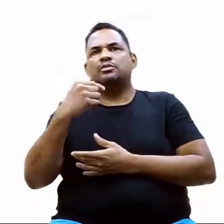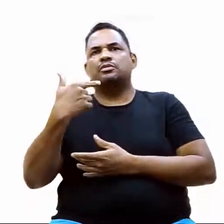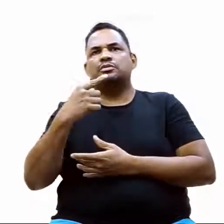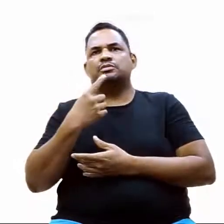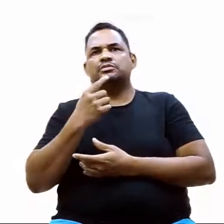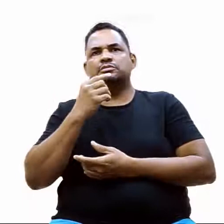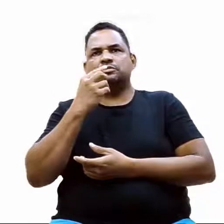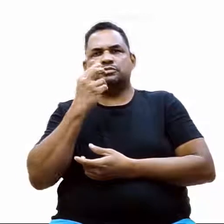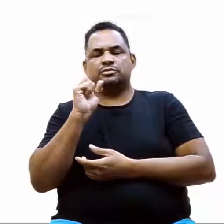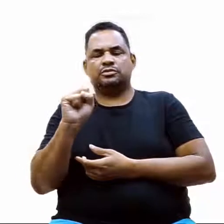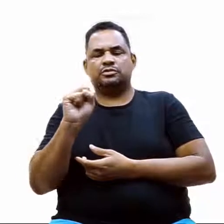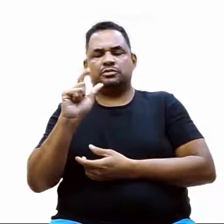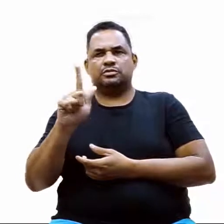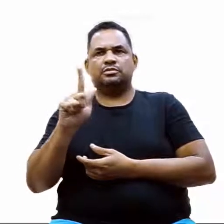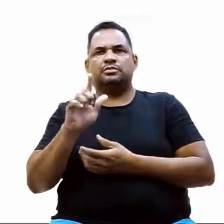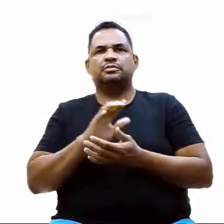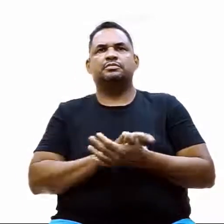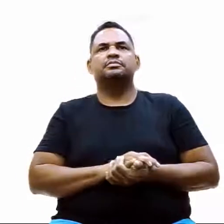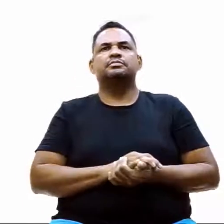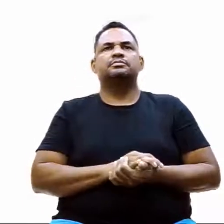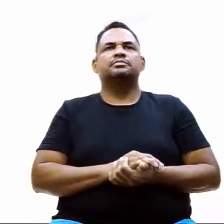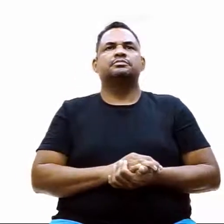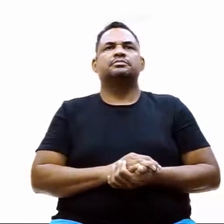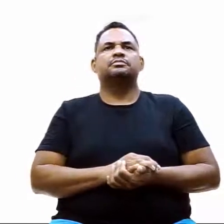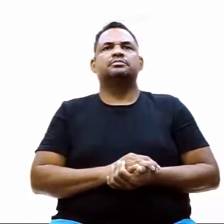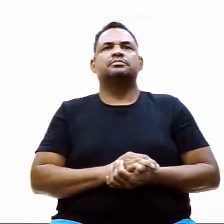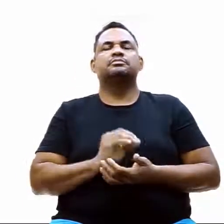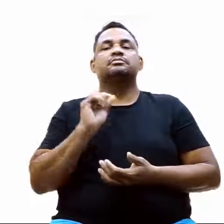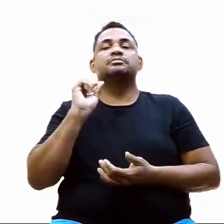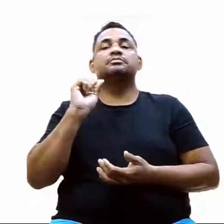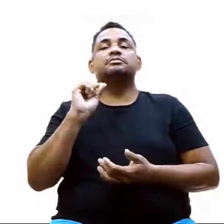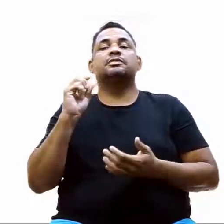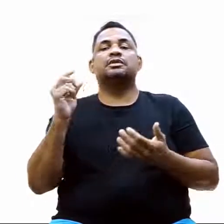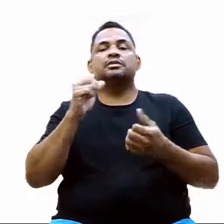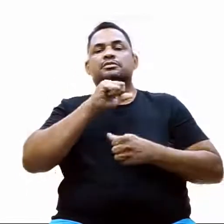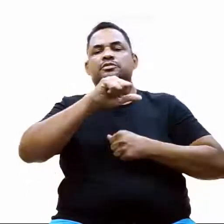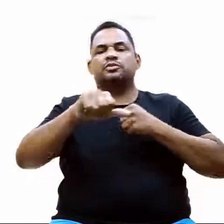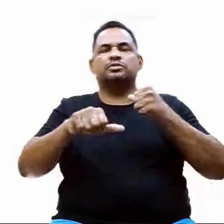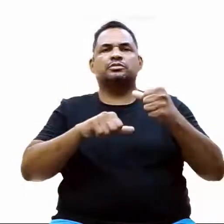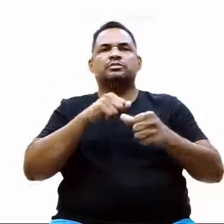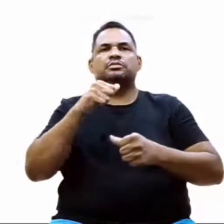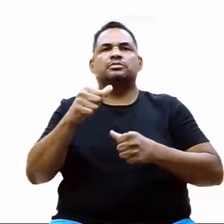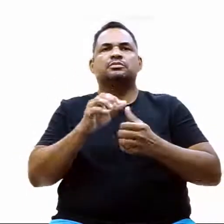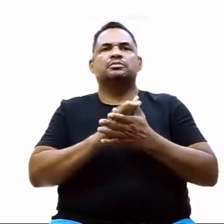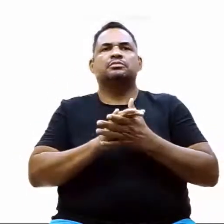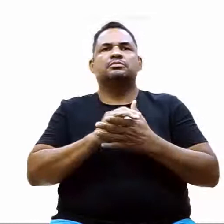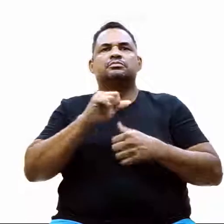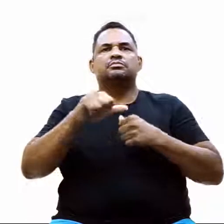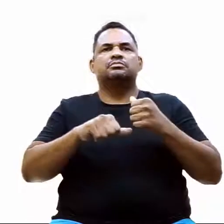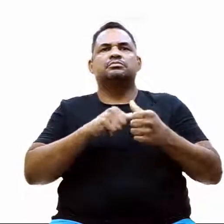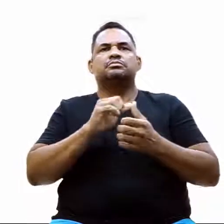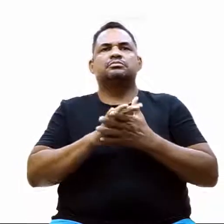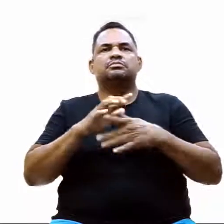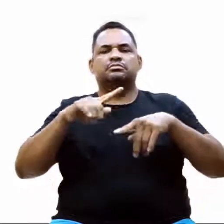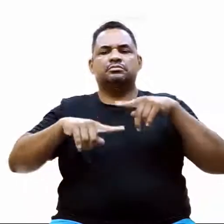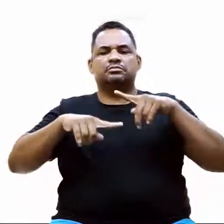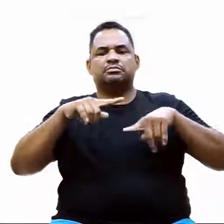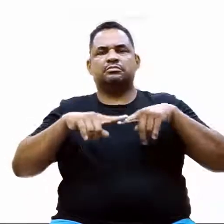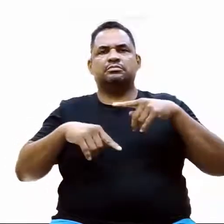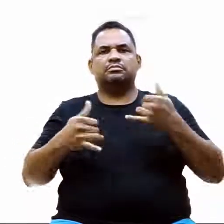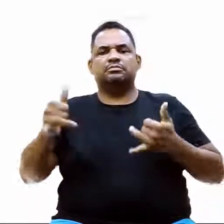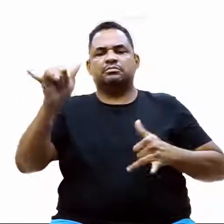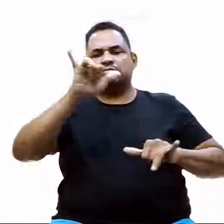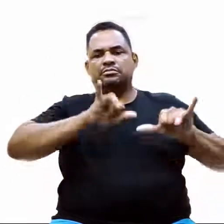massa do reagente igual a massa do produto. O que houve de mudança? A transformação química. Houve